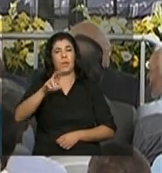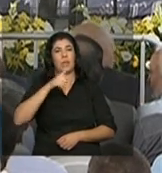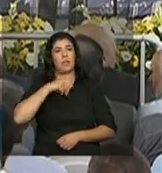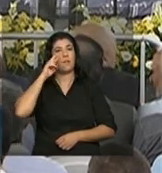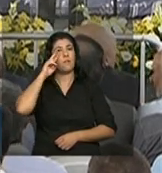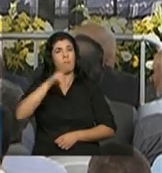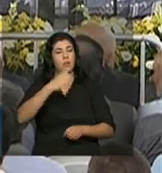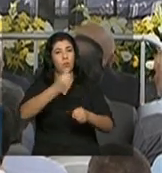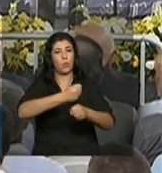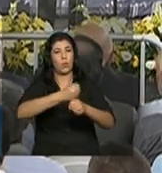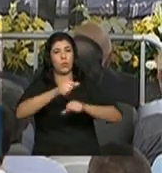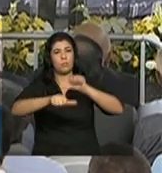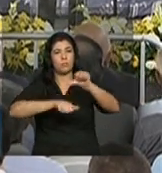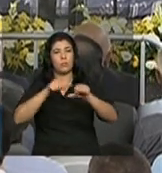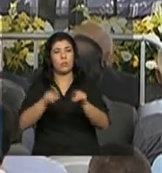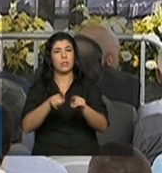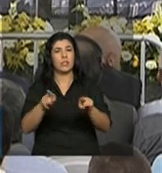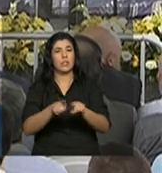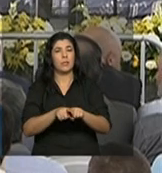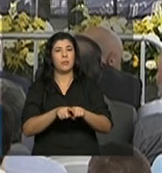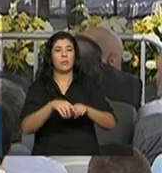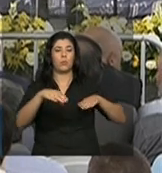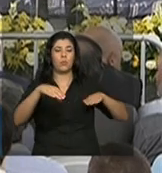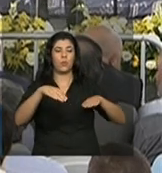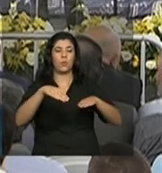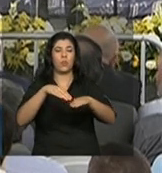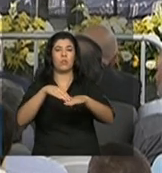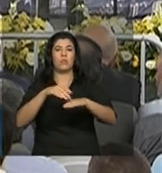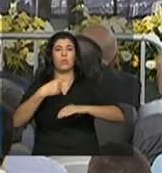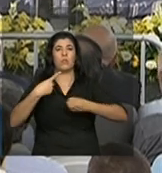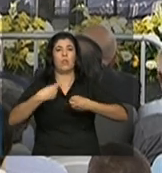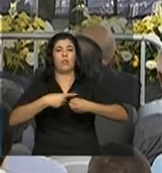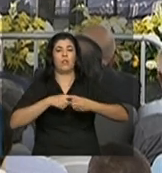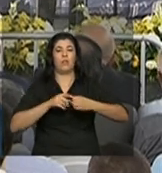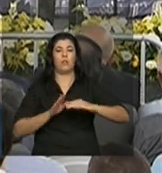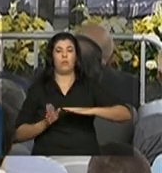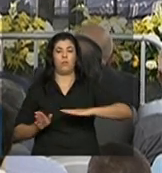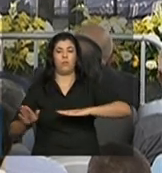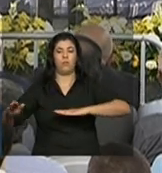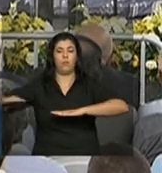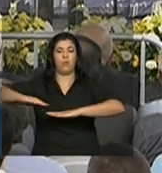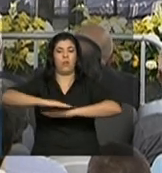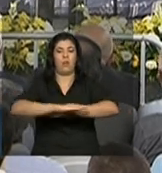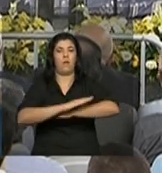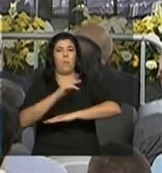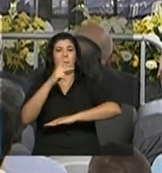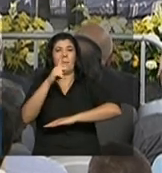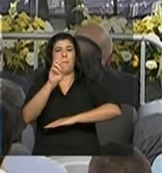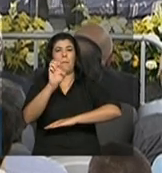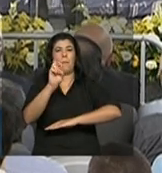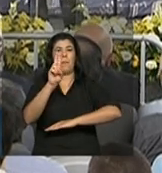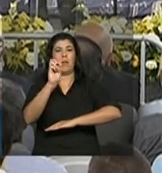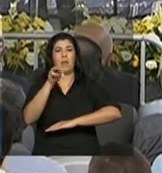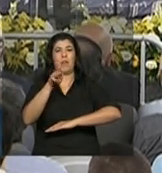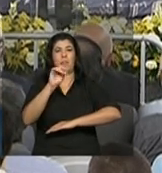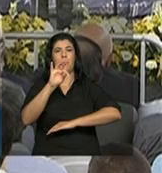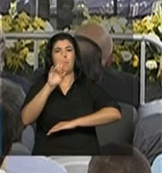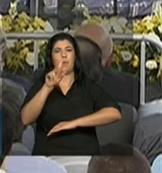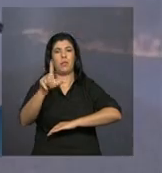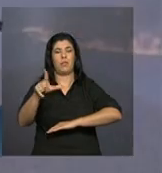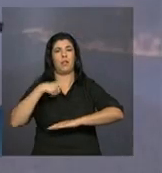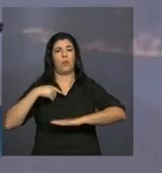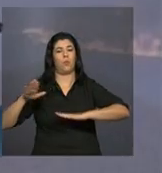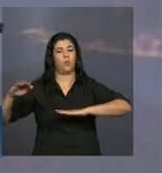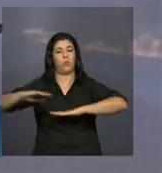um contorno com a derrubada da perimetral, um contorno cultural, né, que vai permitir que